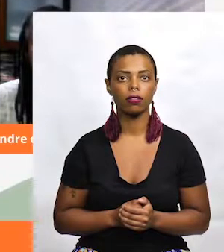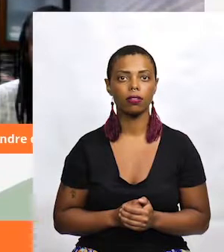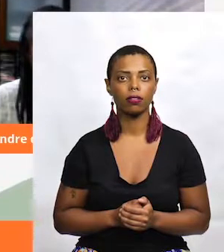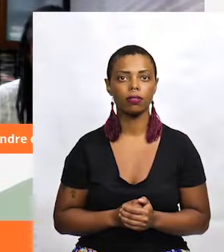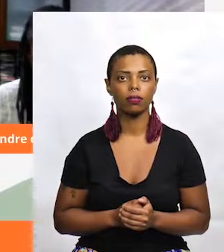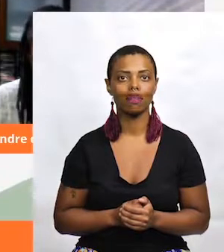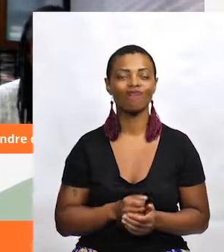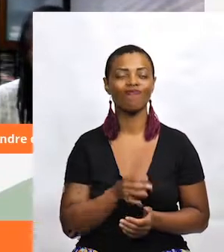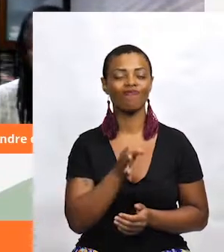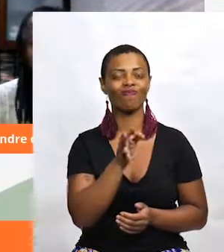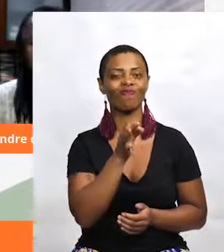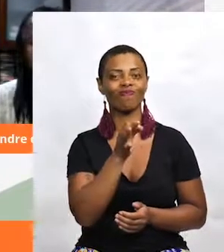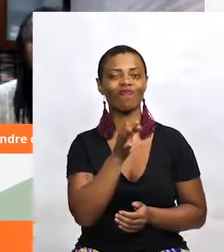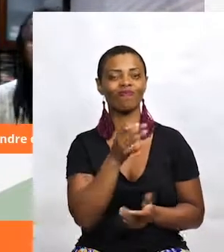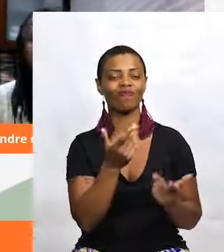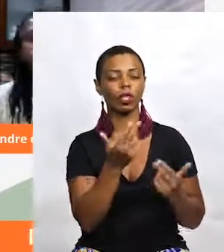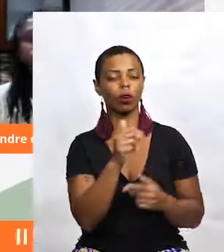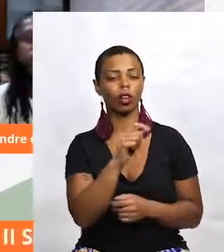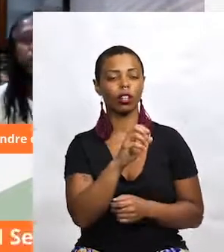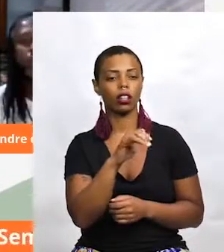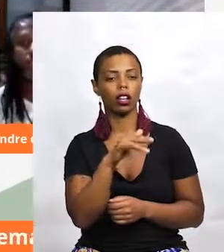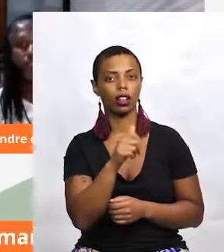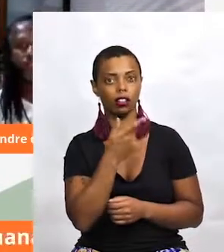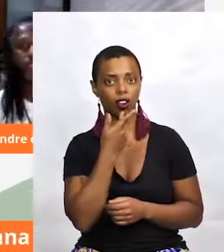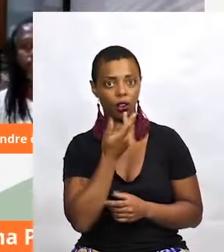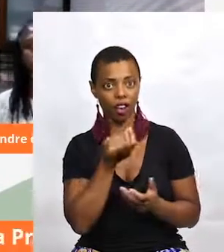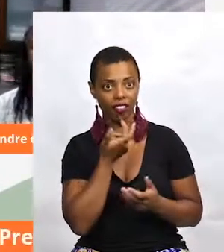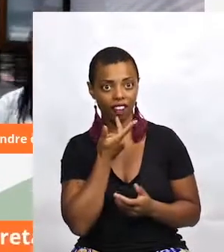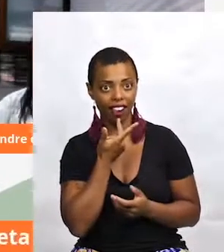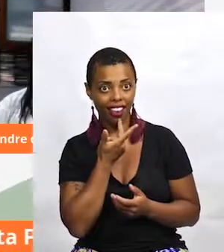É exatamente isso que a Adriana falou. Quer falar?